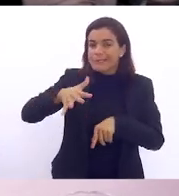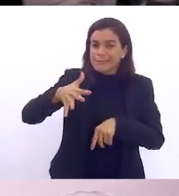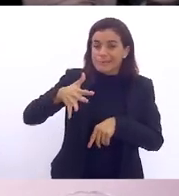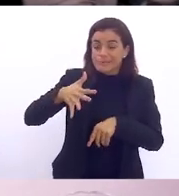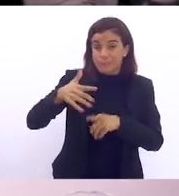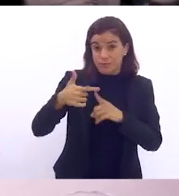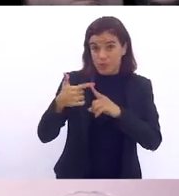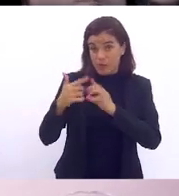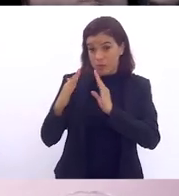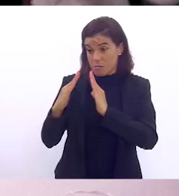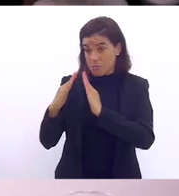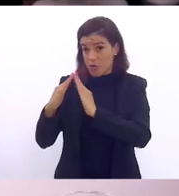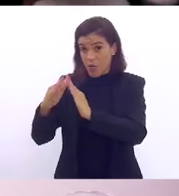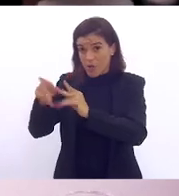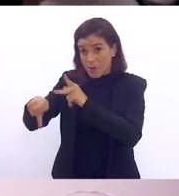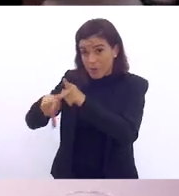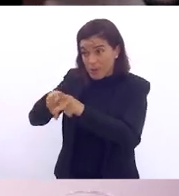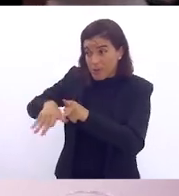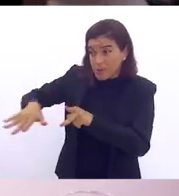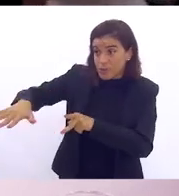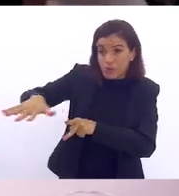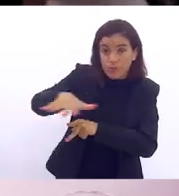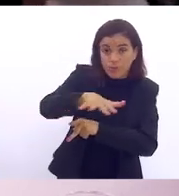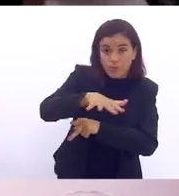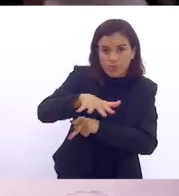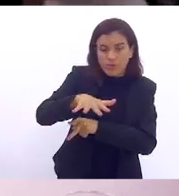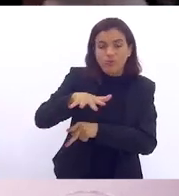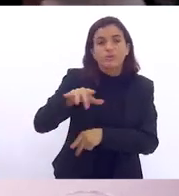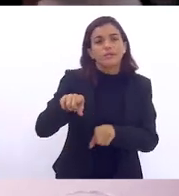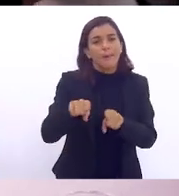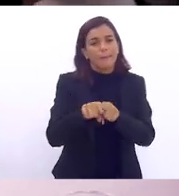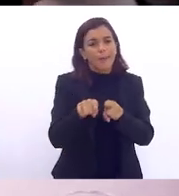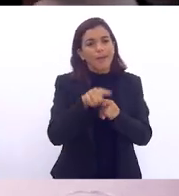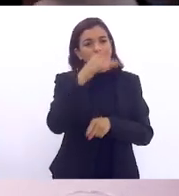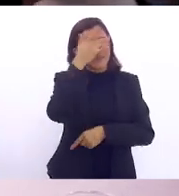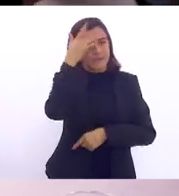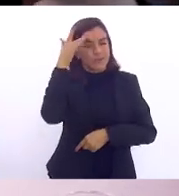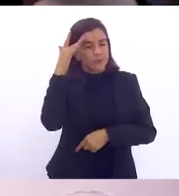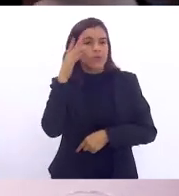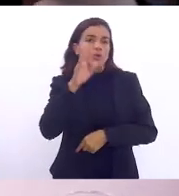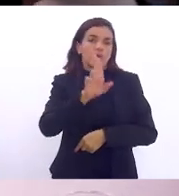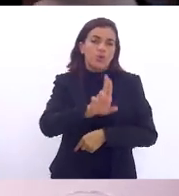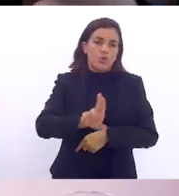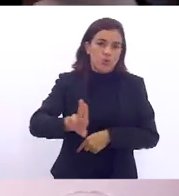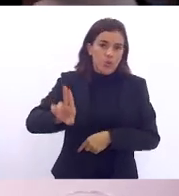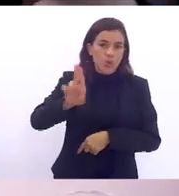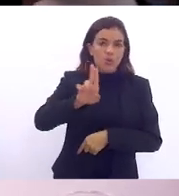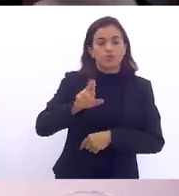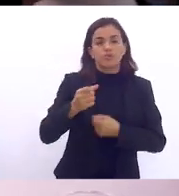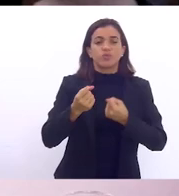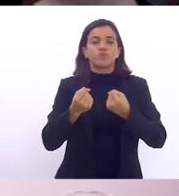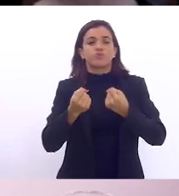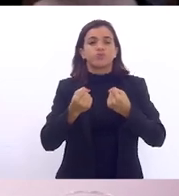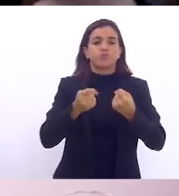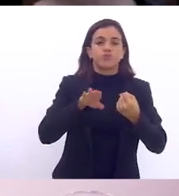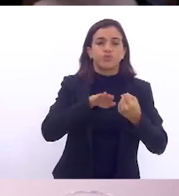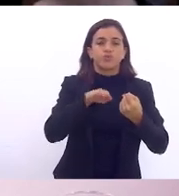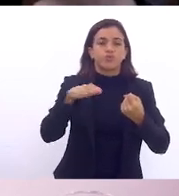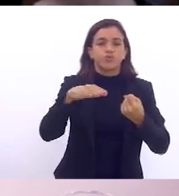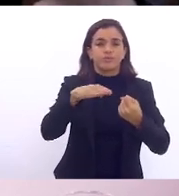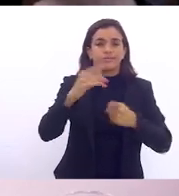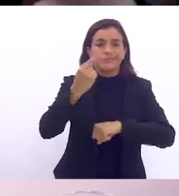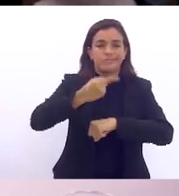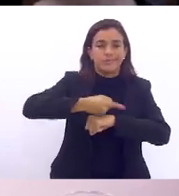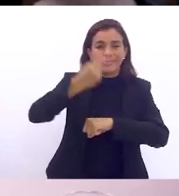moradores da região e não só todas as pessoas que fazem uso os consumidores que fazem uso eles não têm que ter a sua